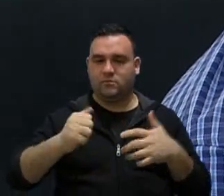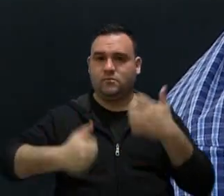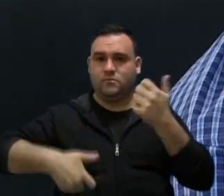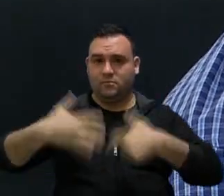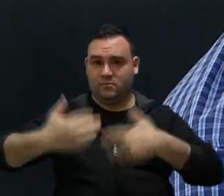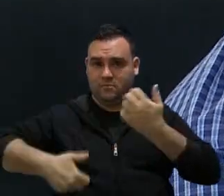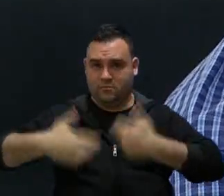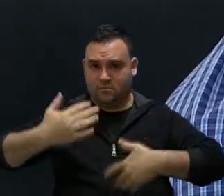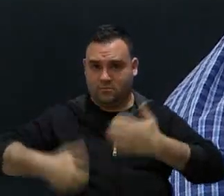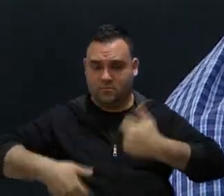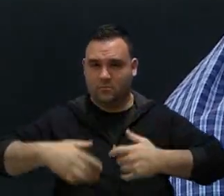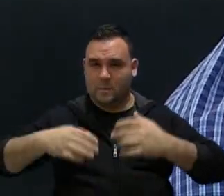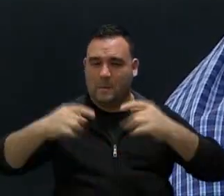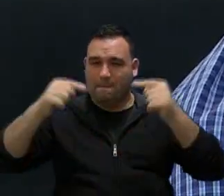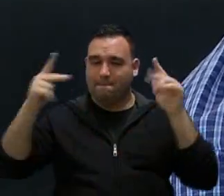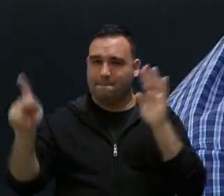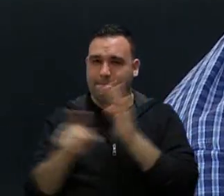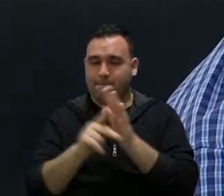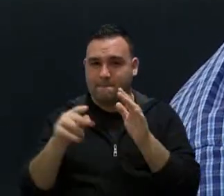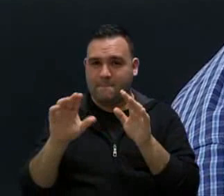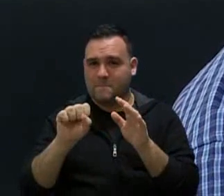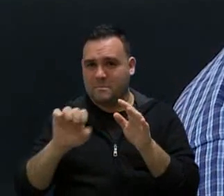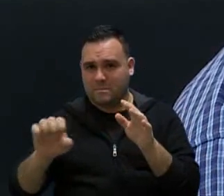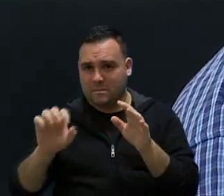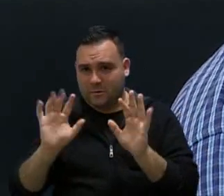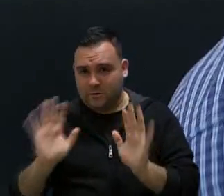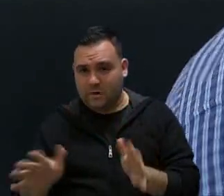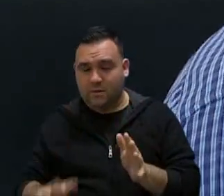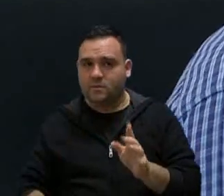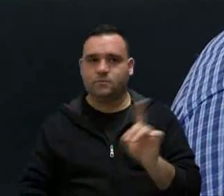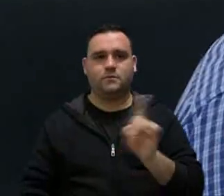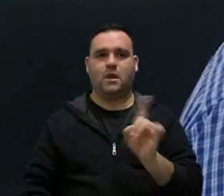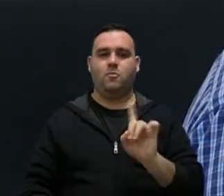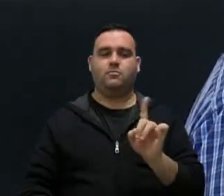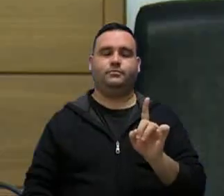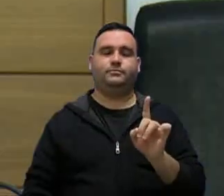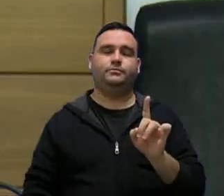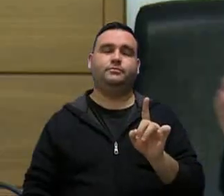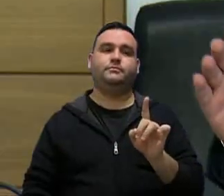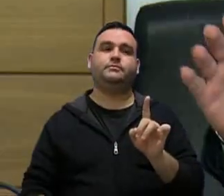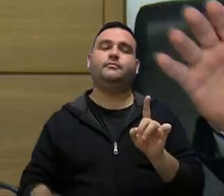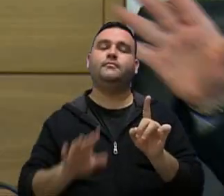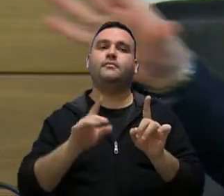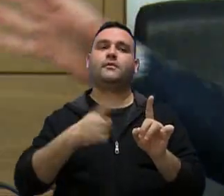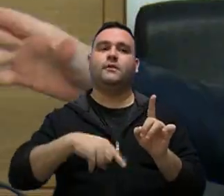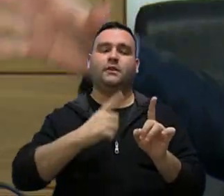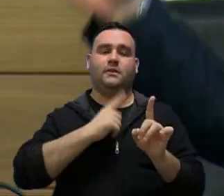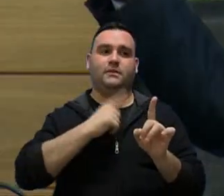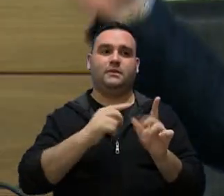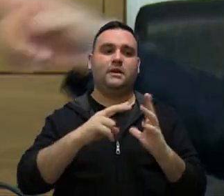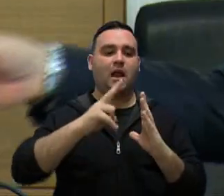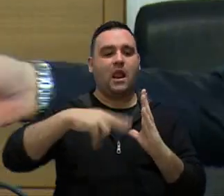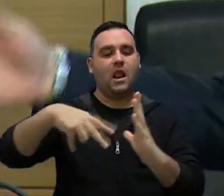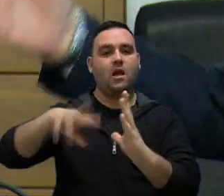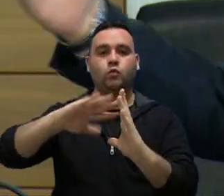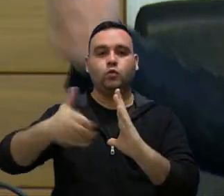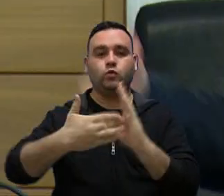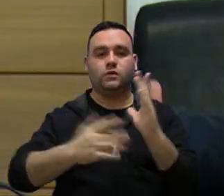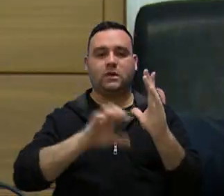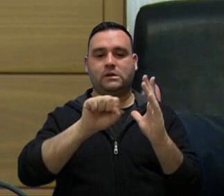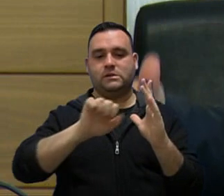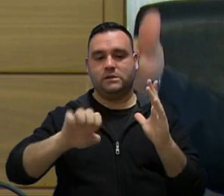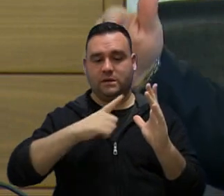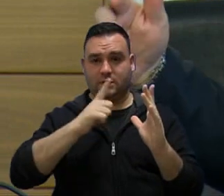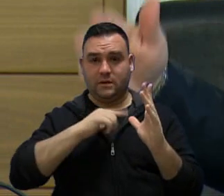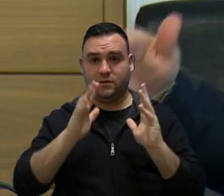as explicações exclusiva eu saio não o que que a gente faz marinho é a gente faz a leitura geral a